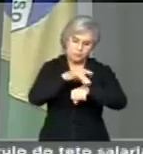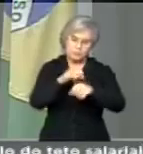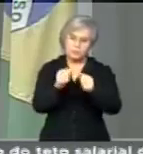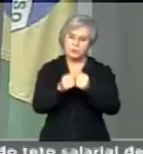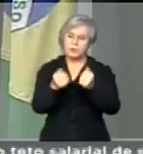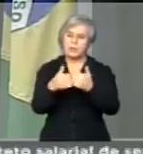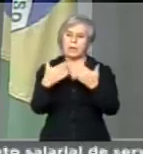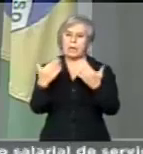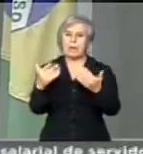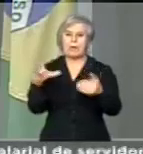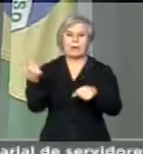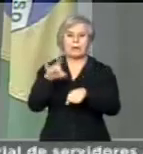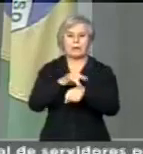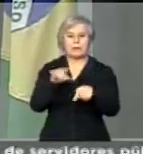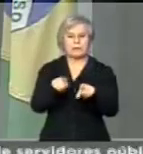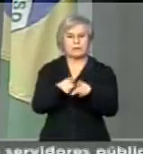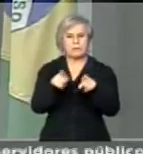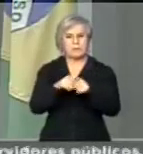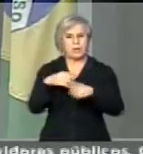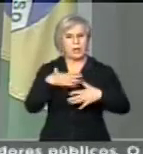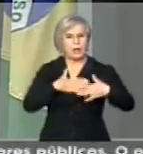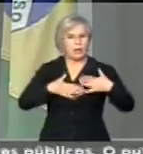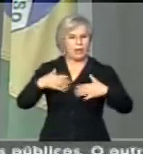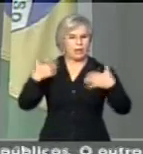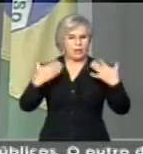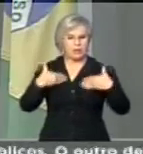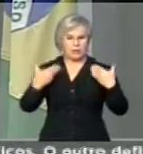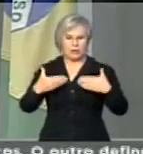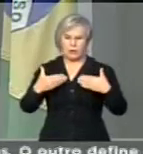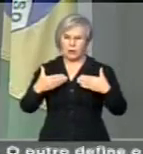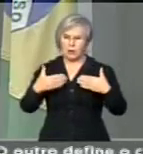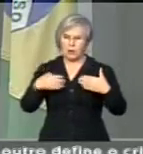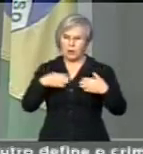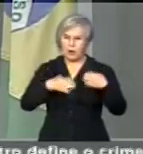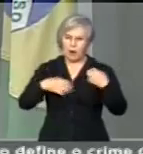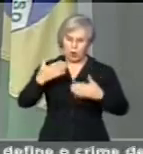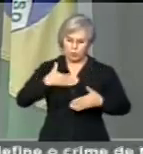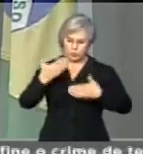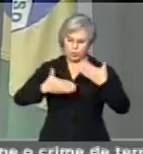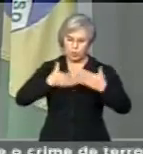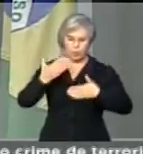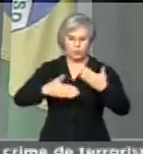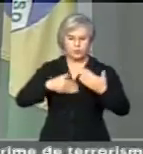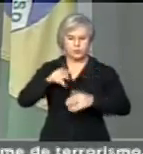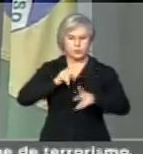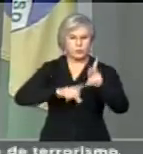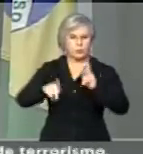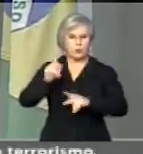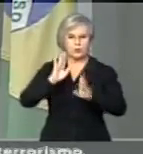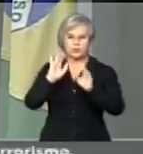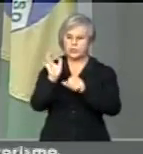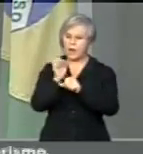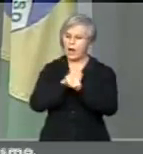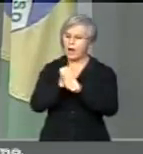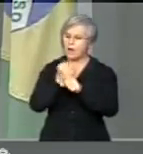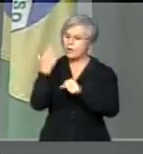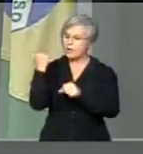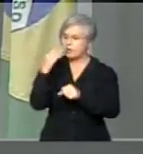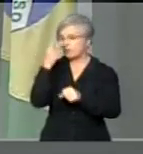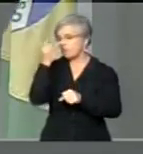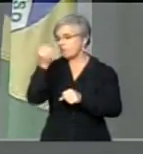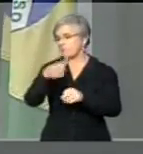a população brasileira, há anos é omissa em relação ao trato dessas